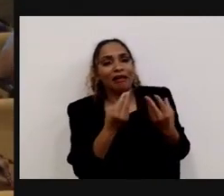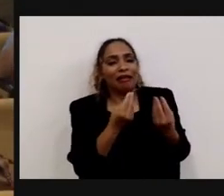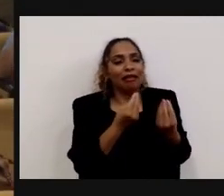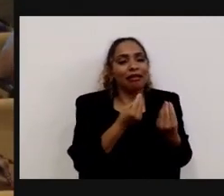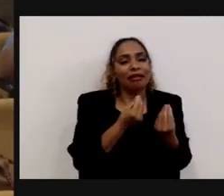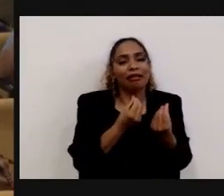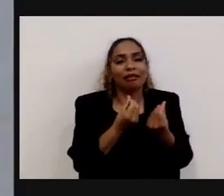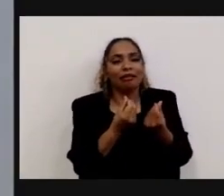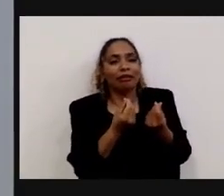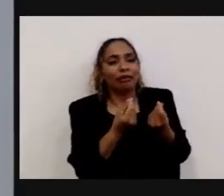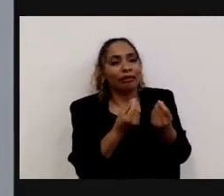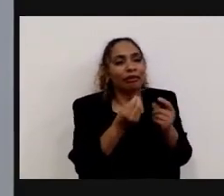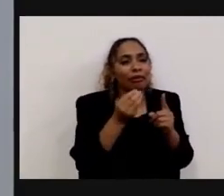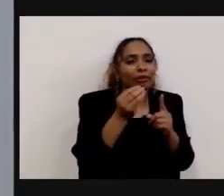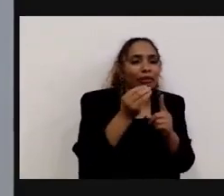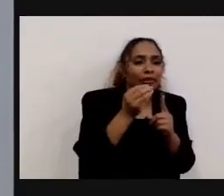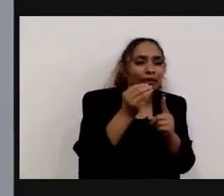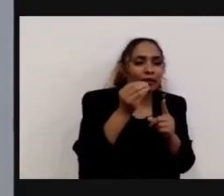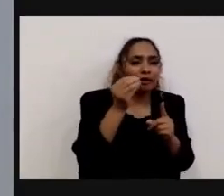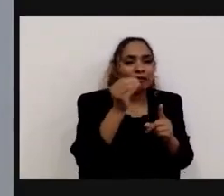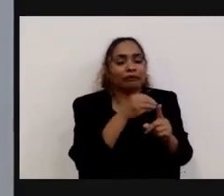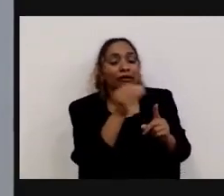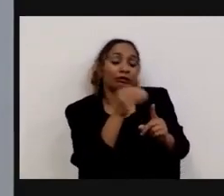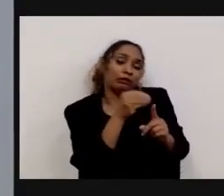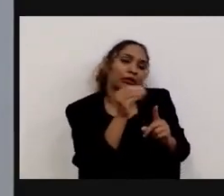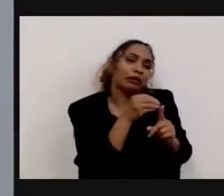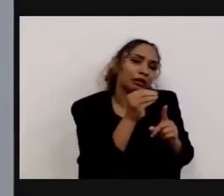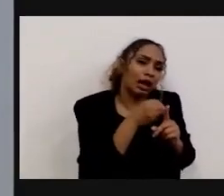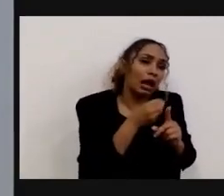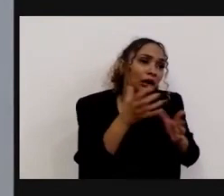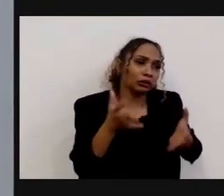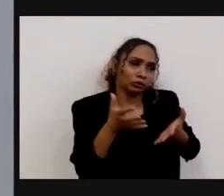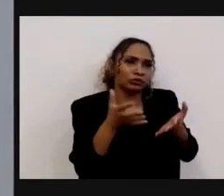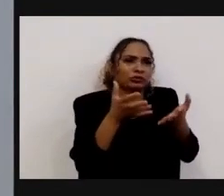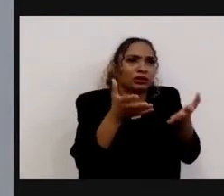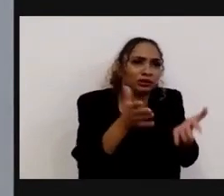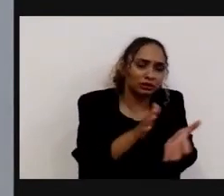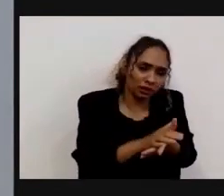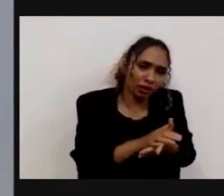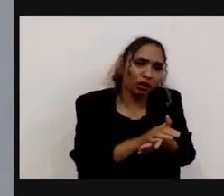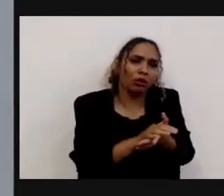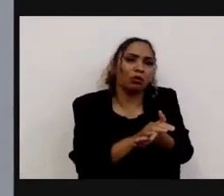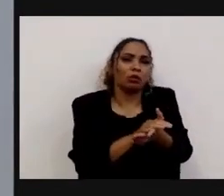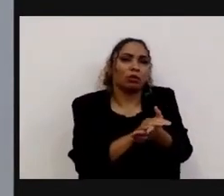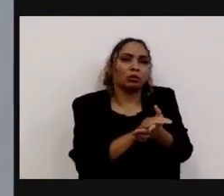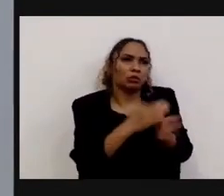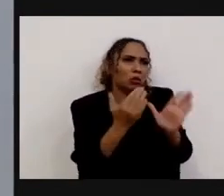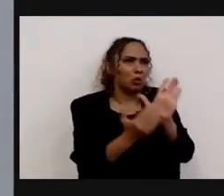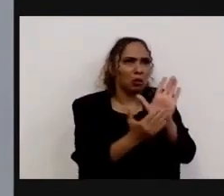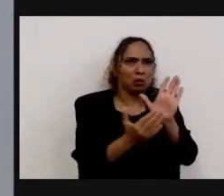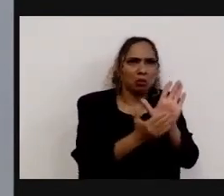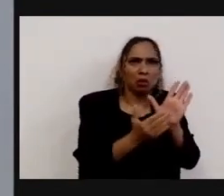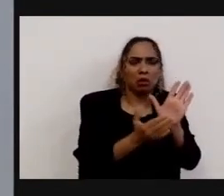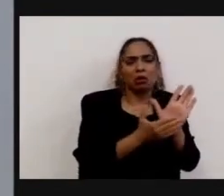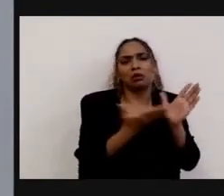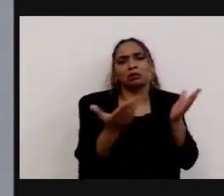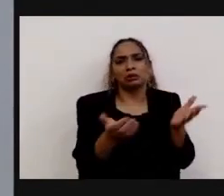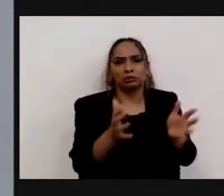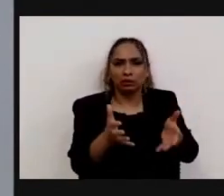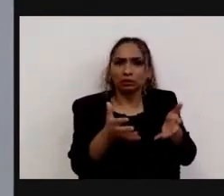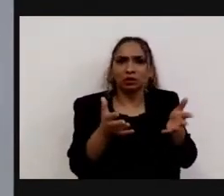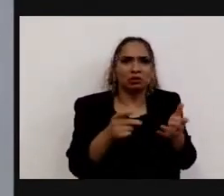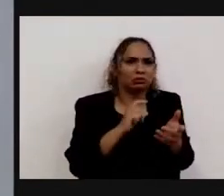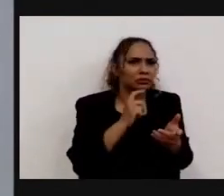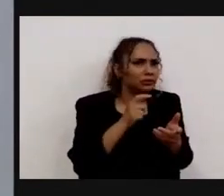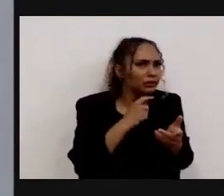discurso muito romântico que a gente tem sobre motivação sobre propósito engajamento né